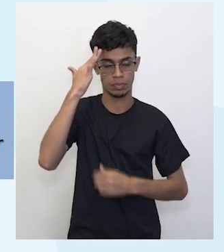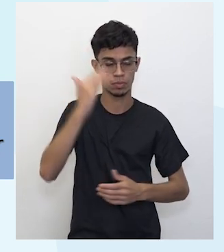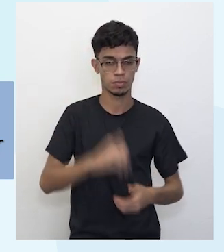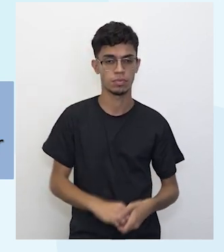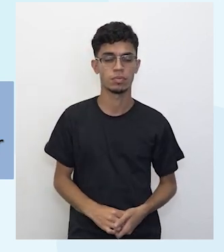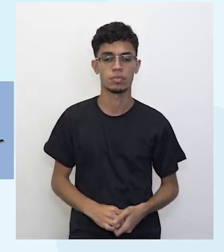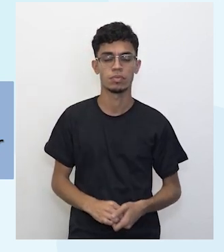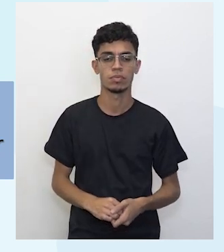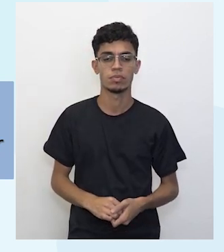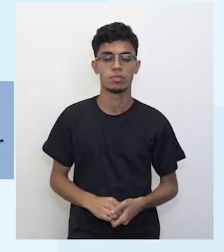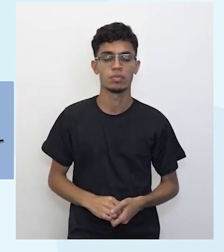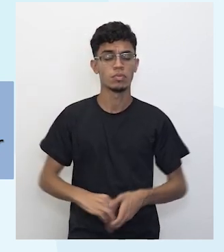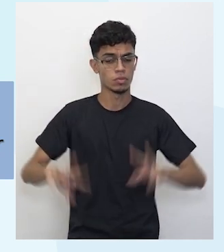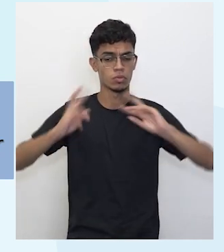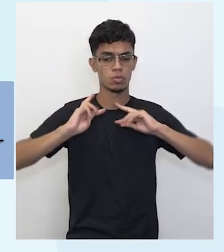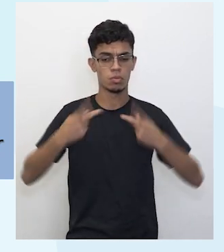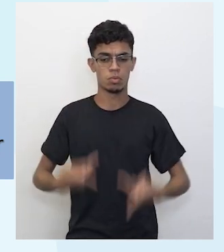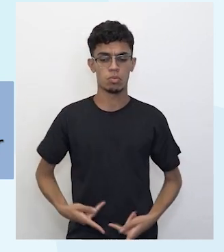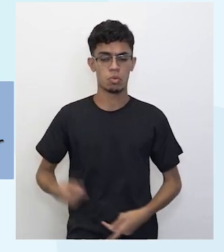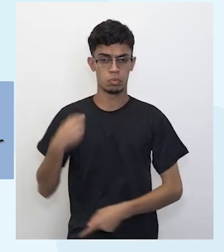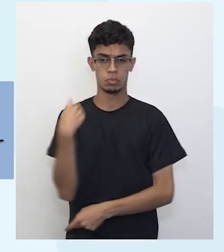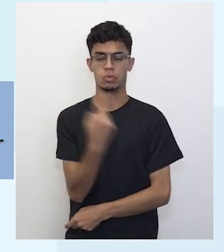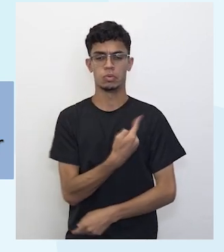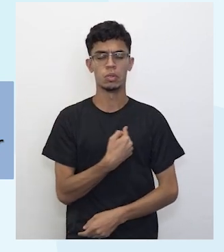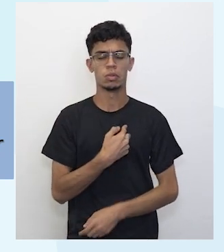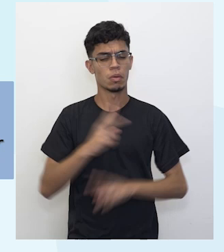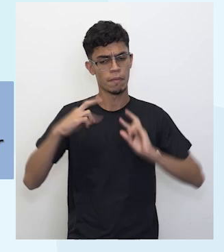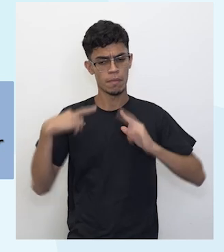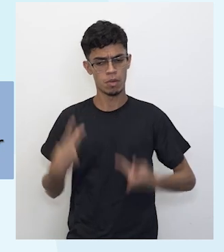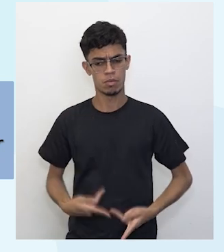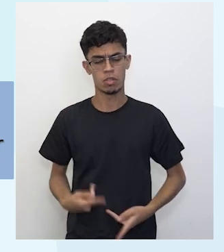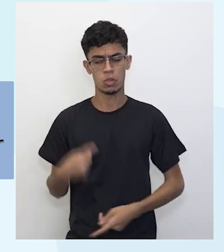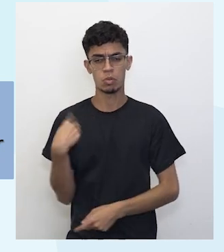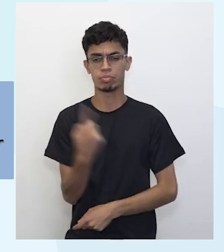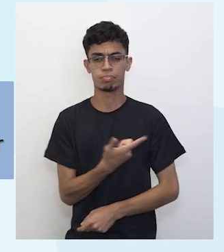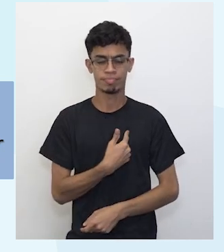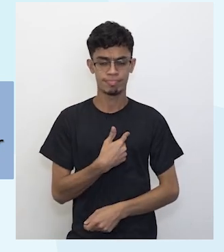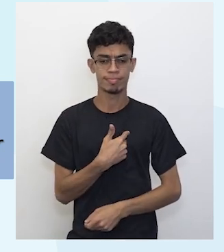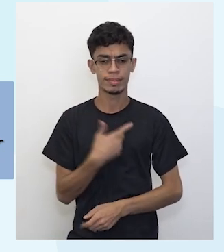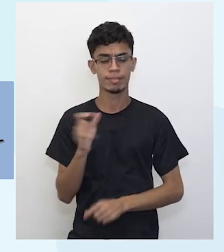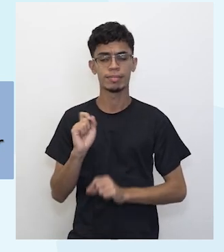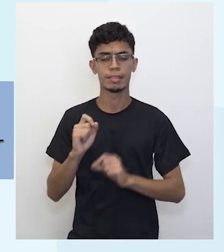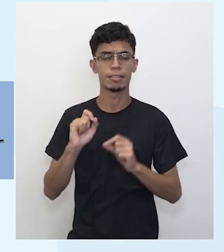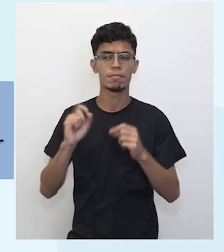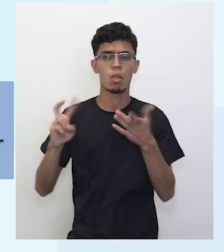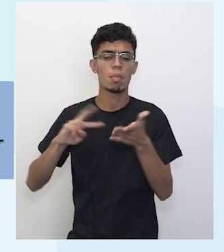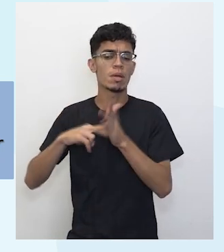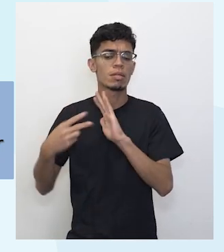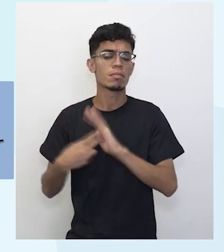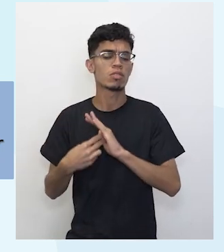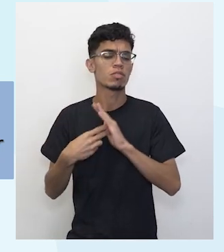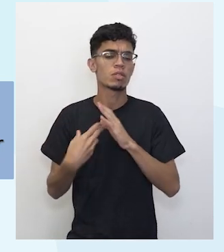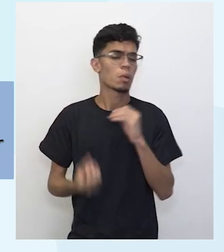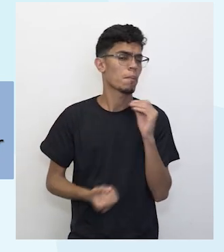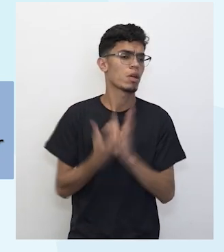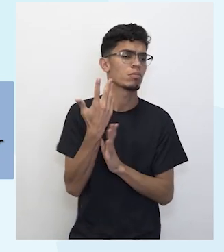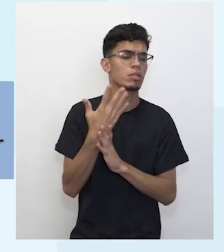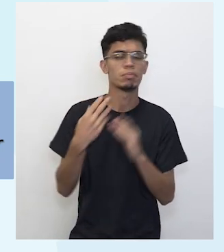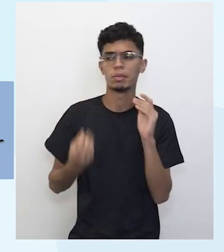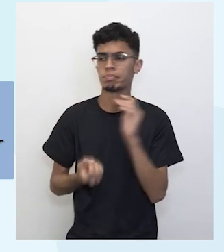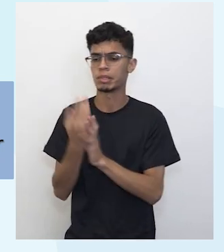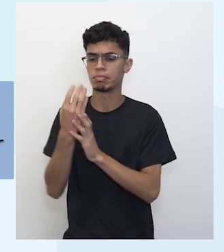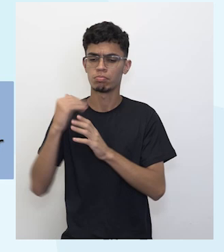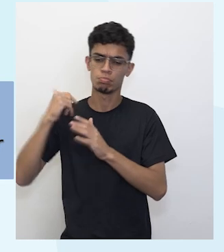Nós somos seres humanos e, como seres humanos, nós somos produtores de significados, ou seja, esses significados são